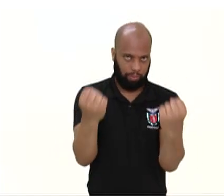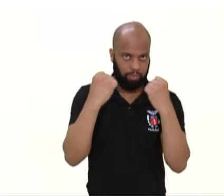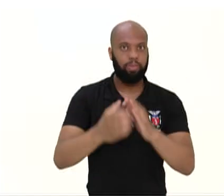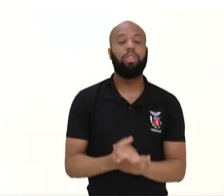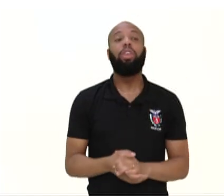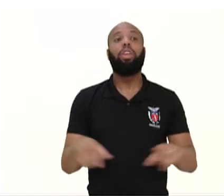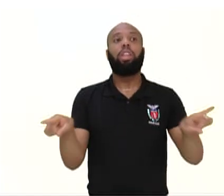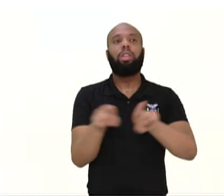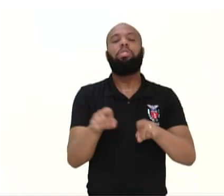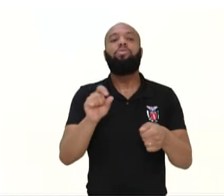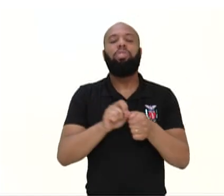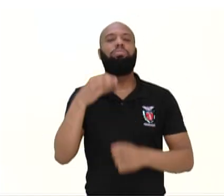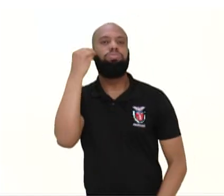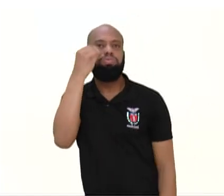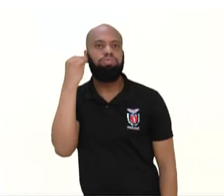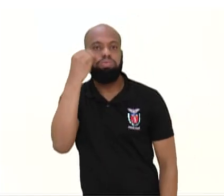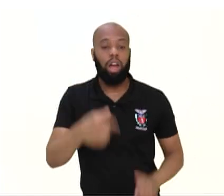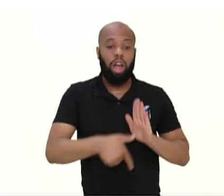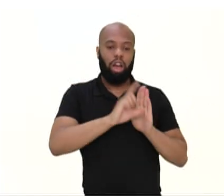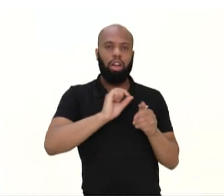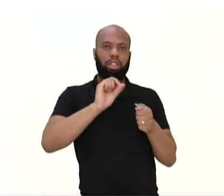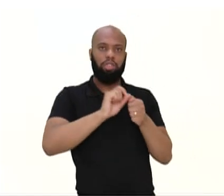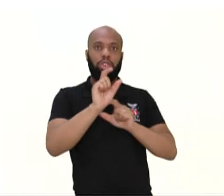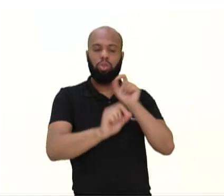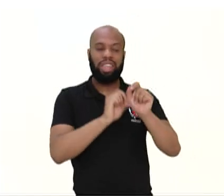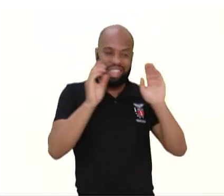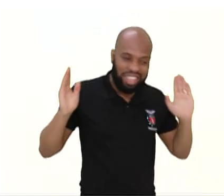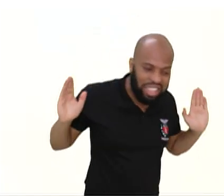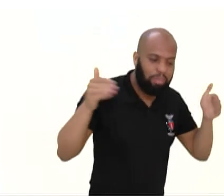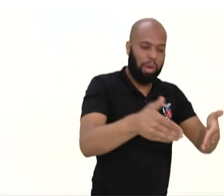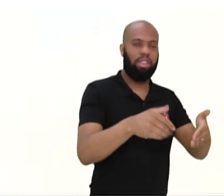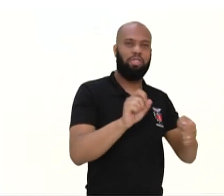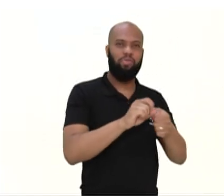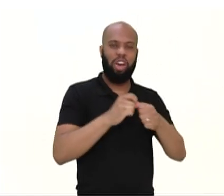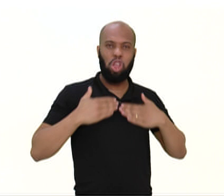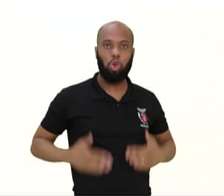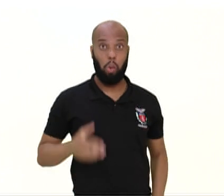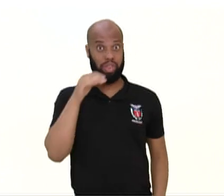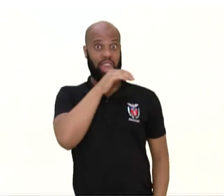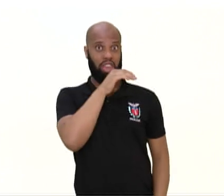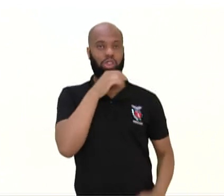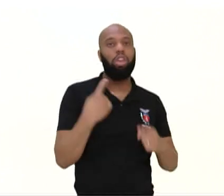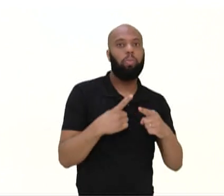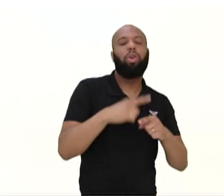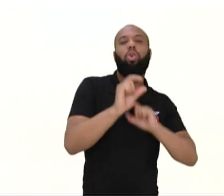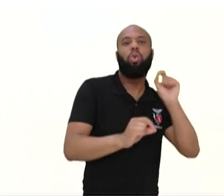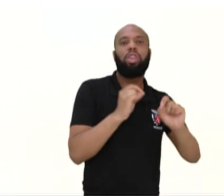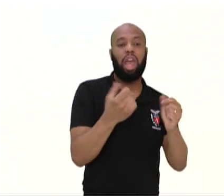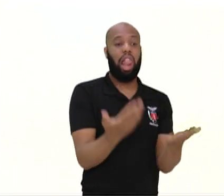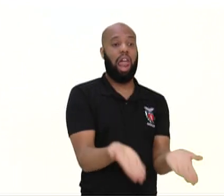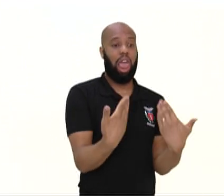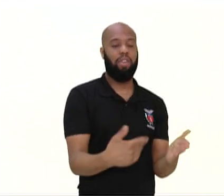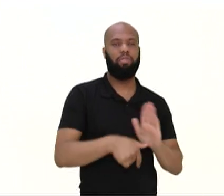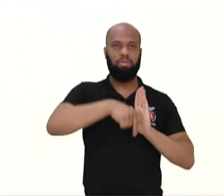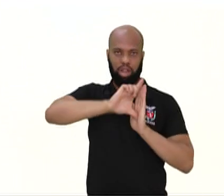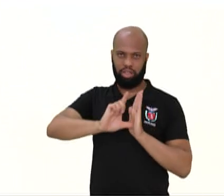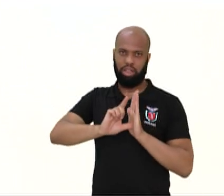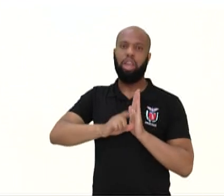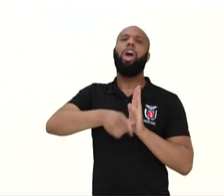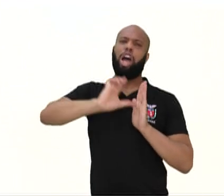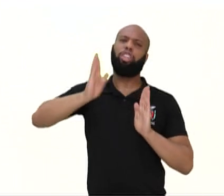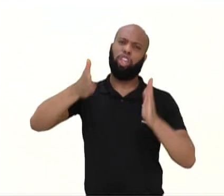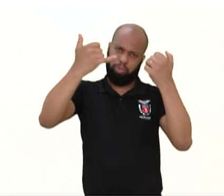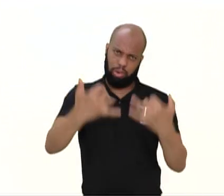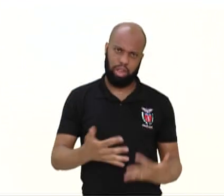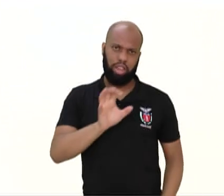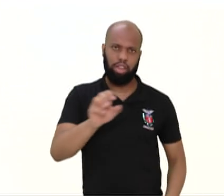Para fazer o teste, então é importante fazer um aquecimento específico com carga leve, foi aquilo que eu comentei no início da aula. Aumentar a